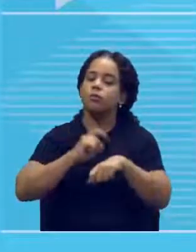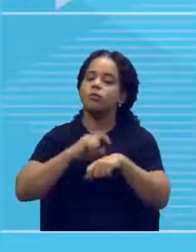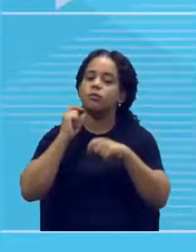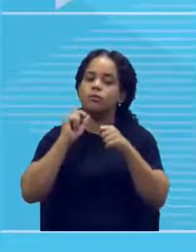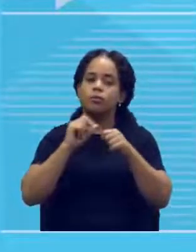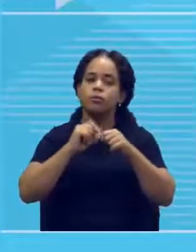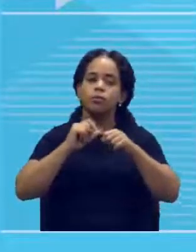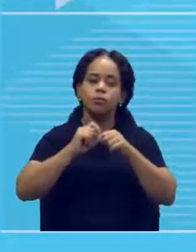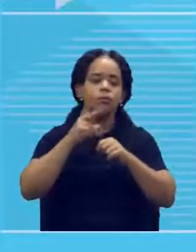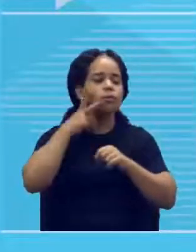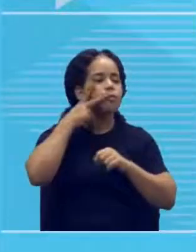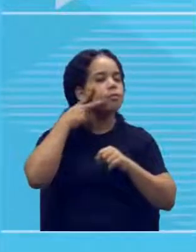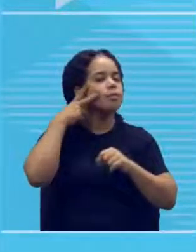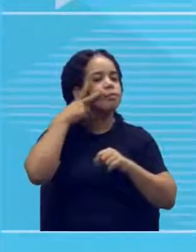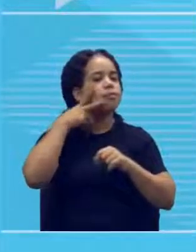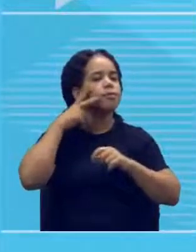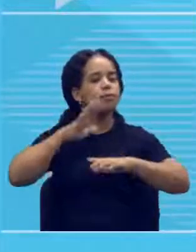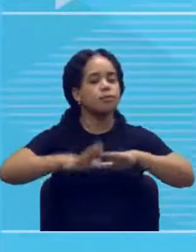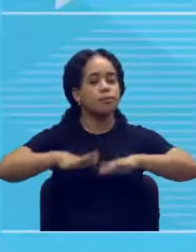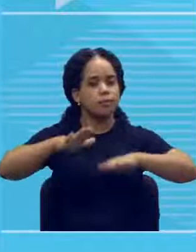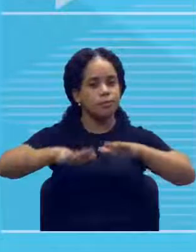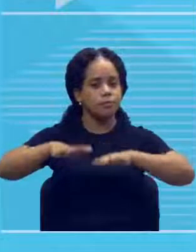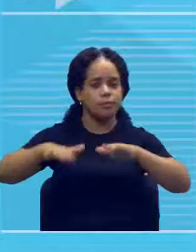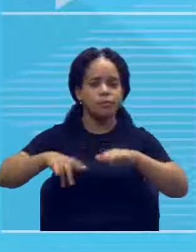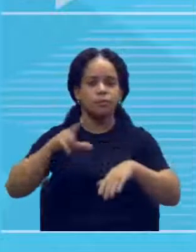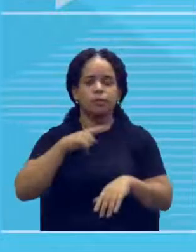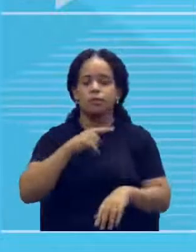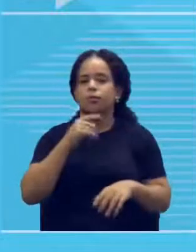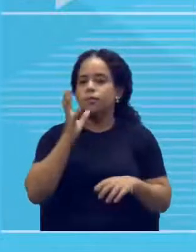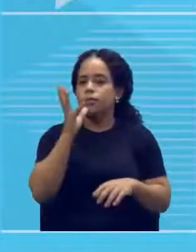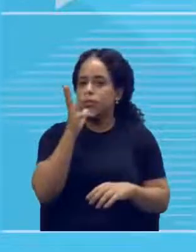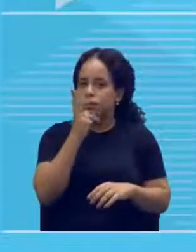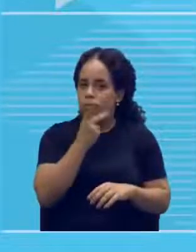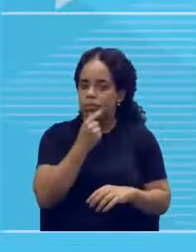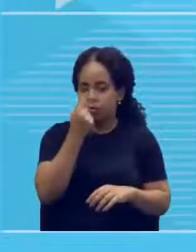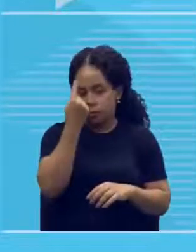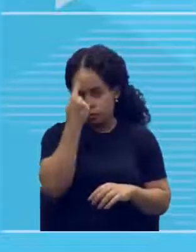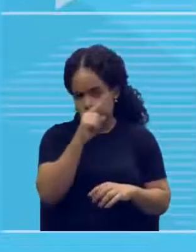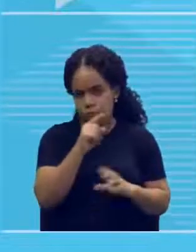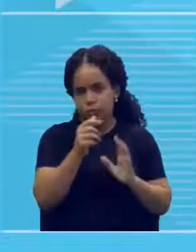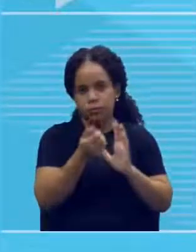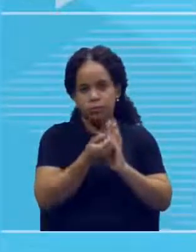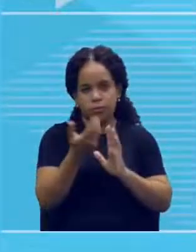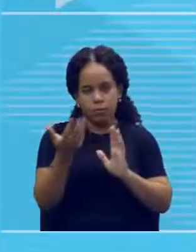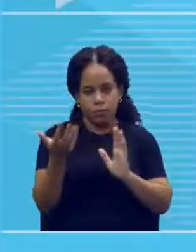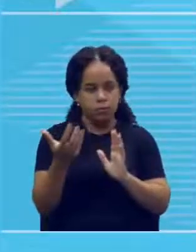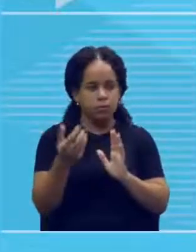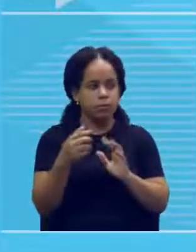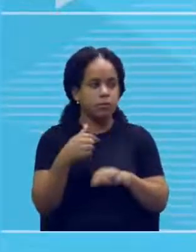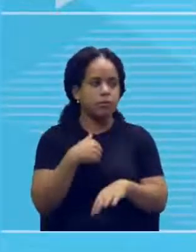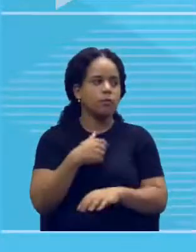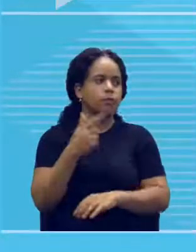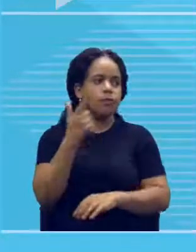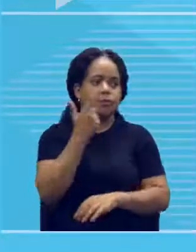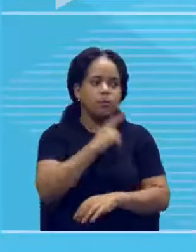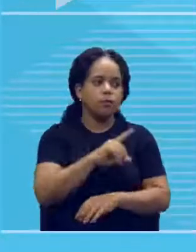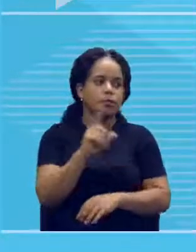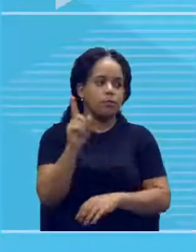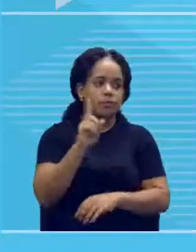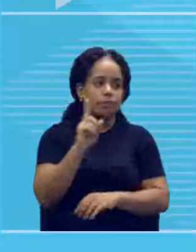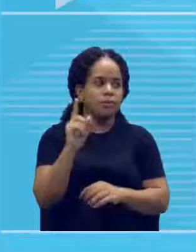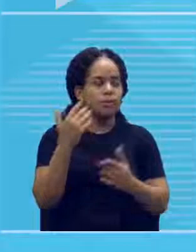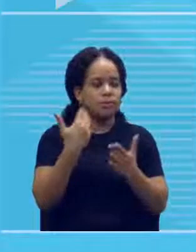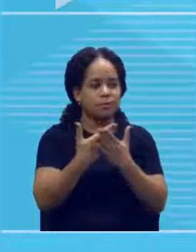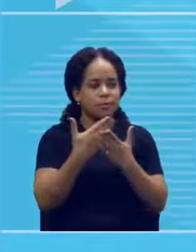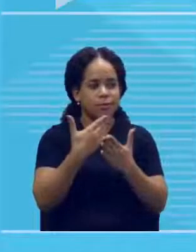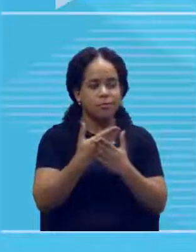fazer o vinho. Essa cerimônia durava dias. Minha gente, eu não consigo passar por essa aula sem